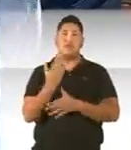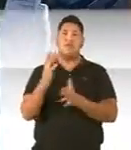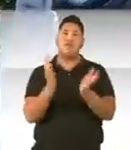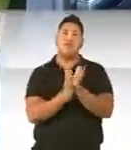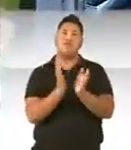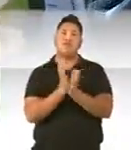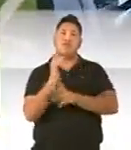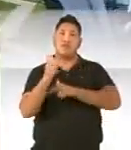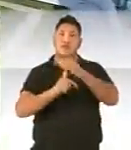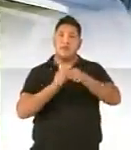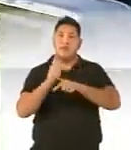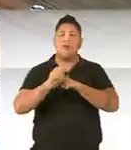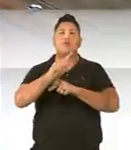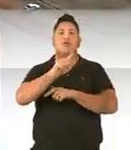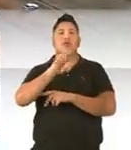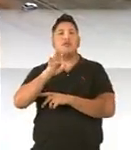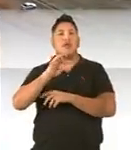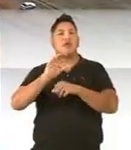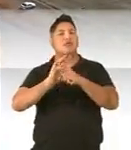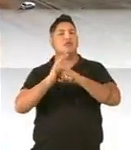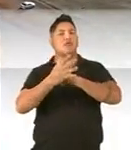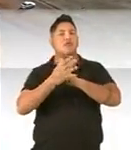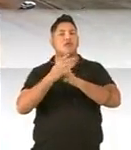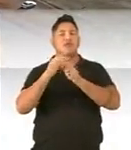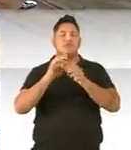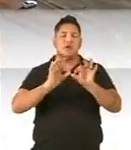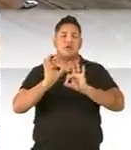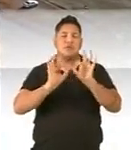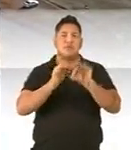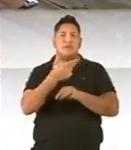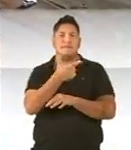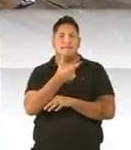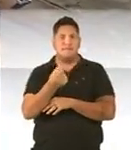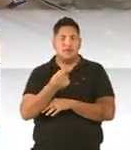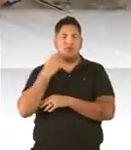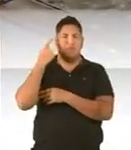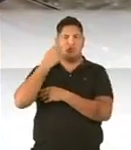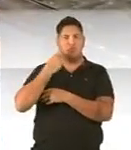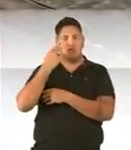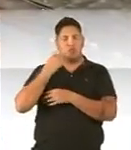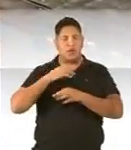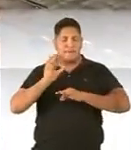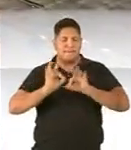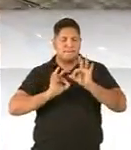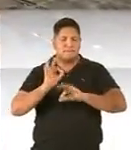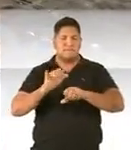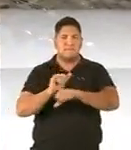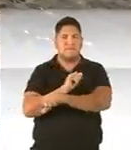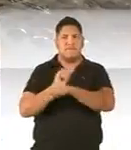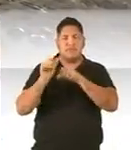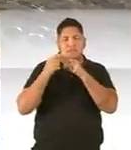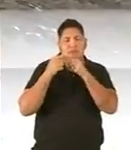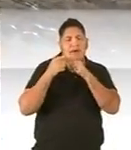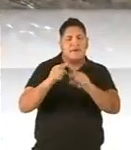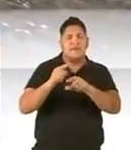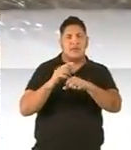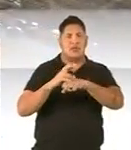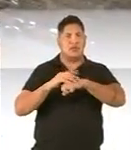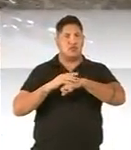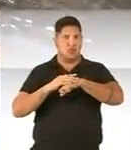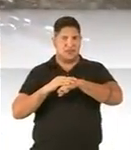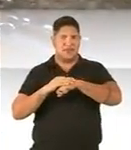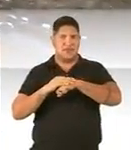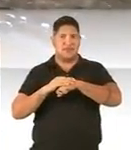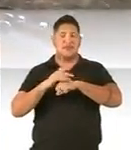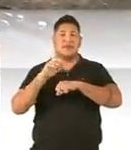Trabalho Covid-19, o GT Covid, formado por quase 20 procuradores para traçar estratégias de enfrentamento ao